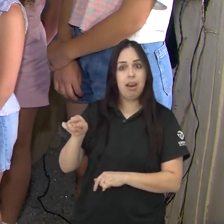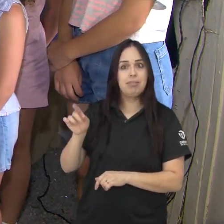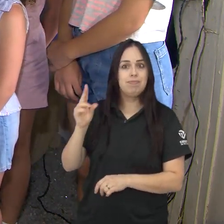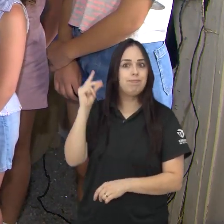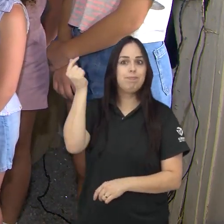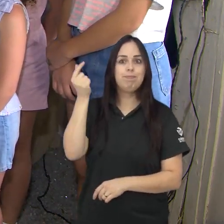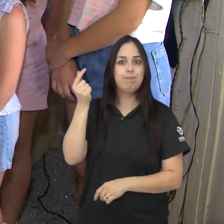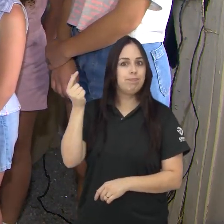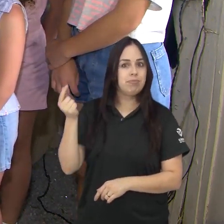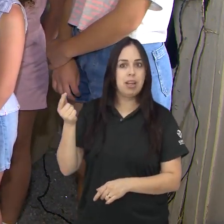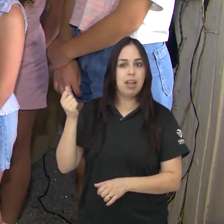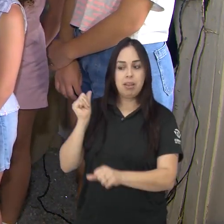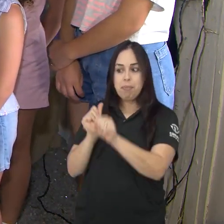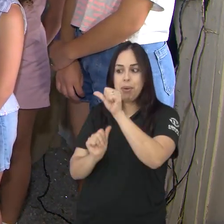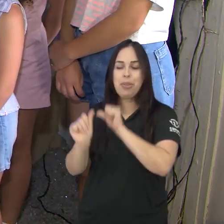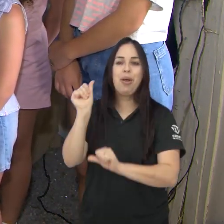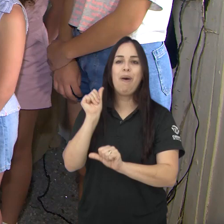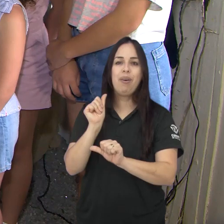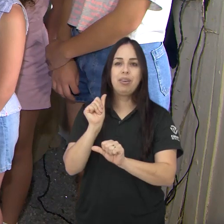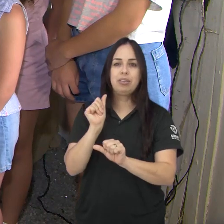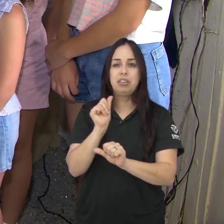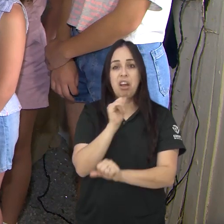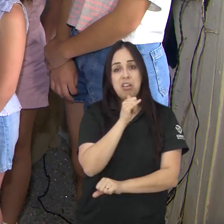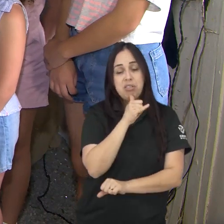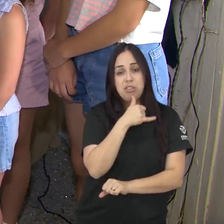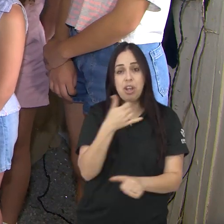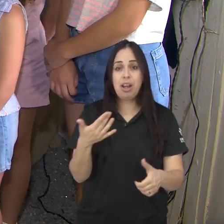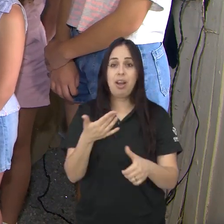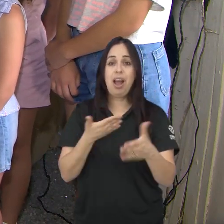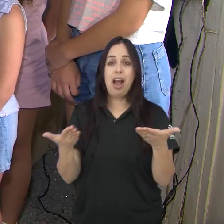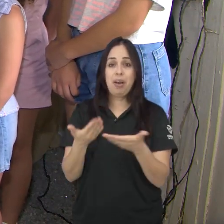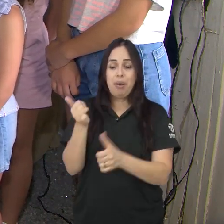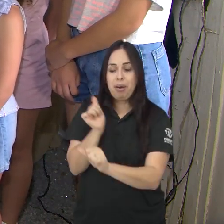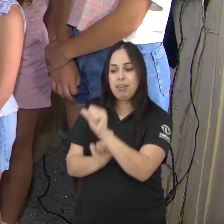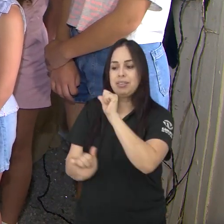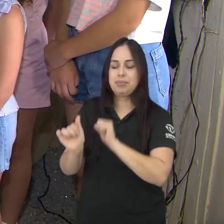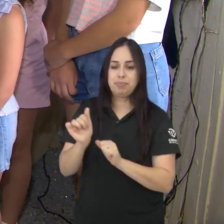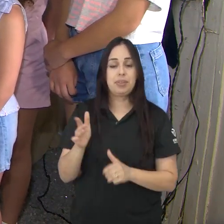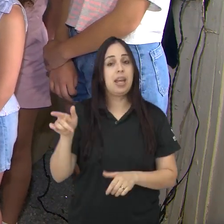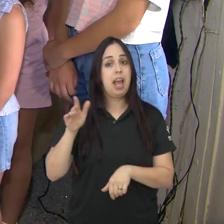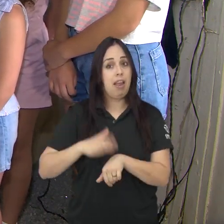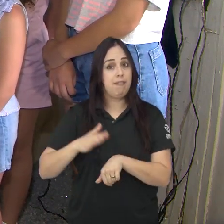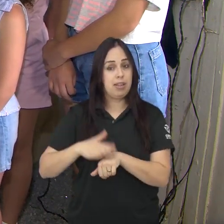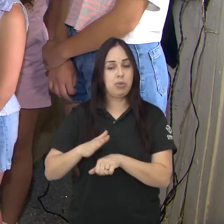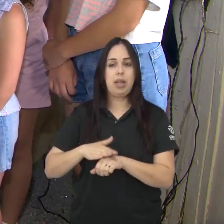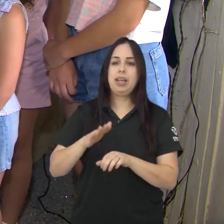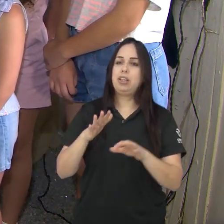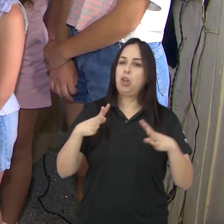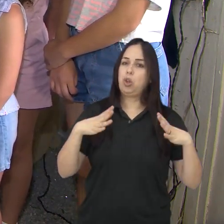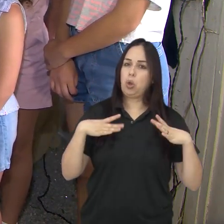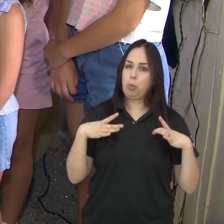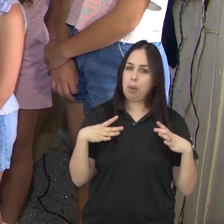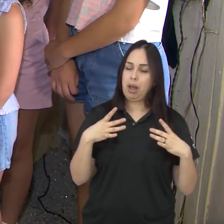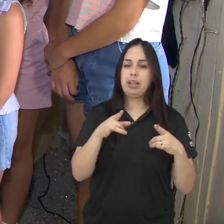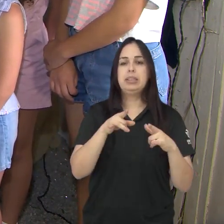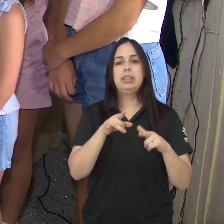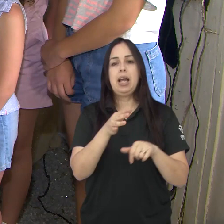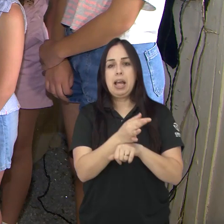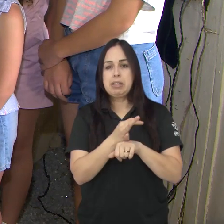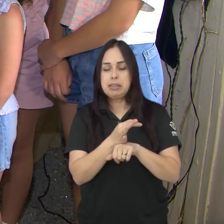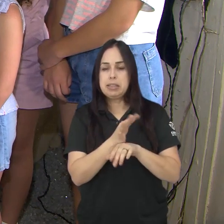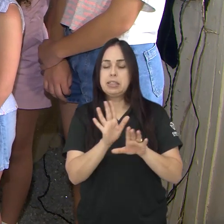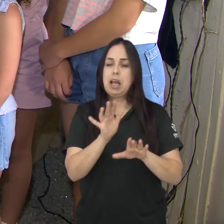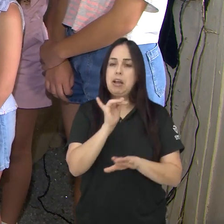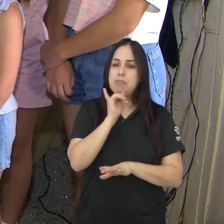de transformar esse dia em mais um dia de união da família. Mais um dia de partilha. Então, o que ela faz? Como é feriado,